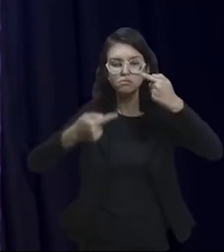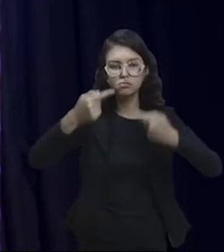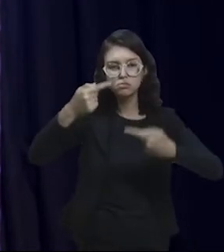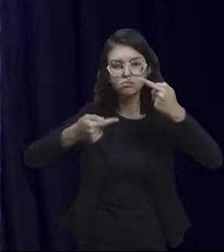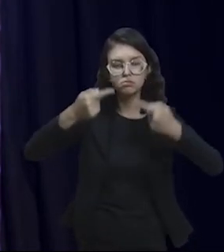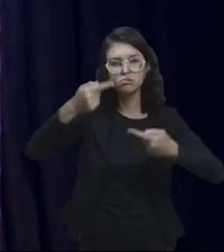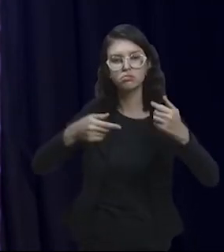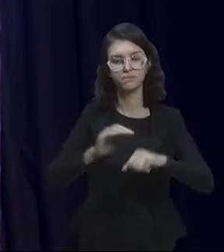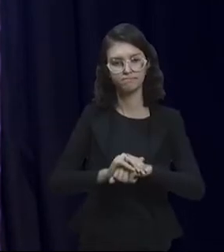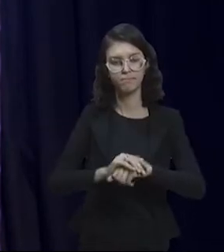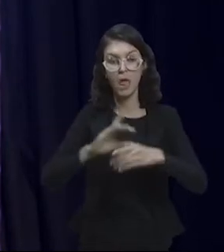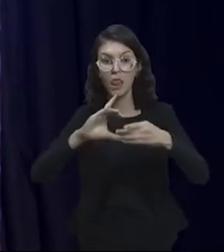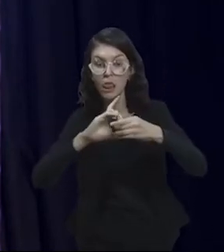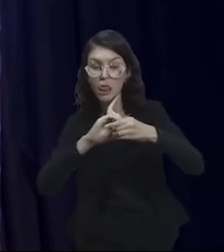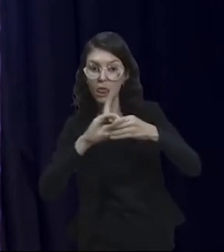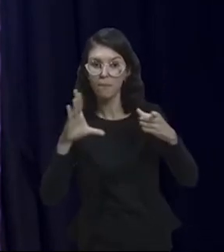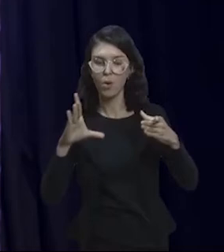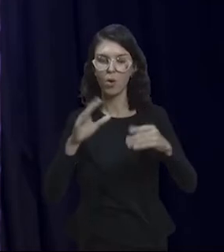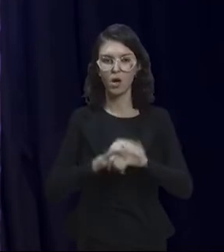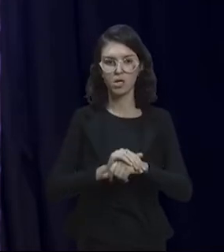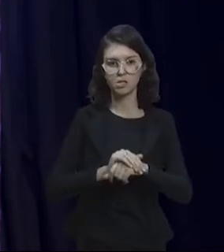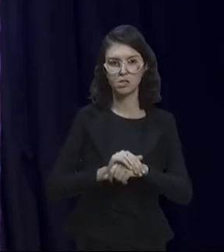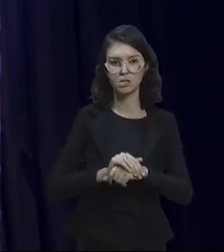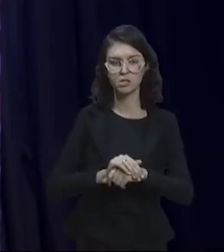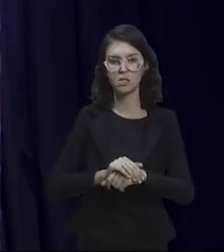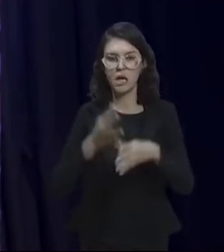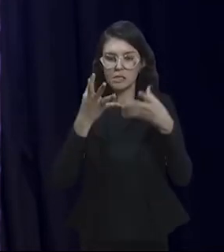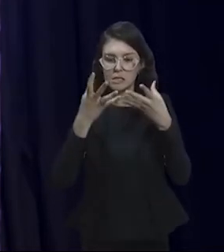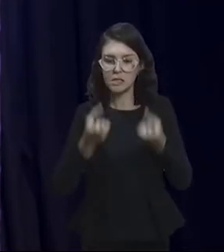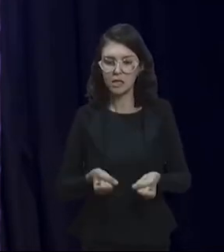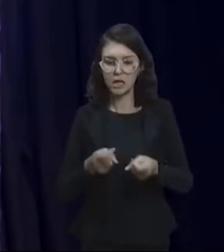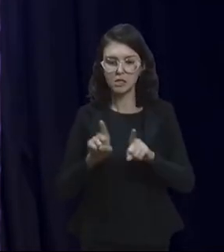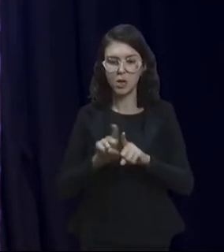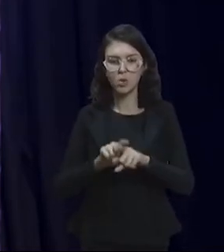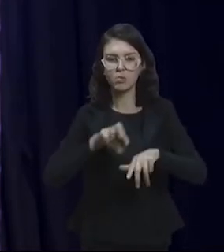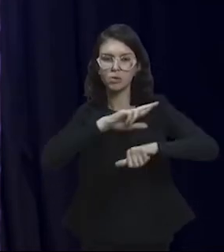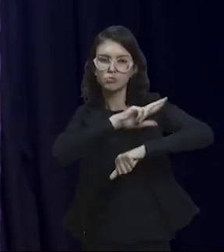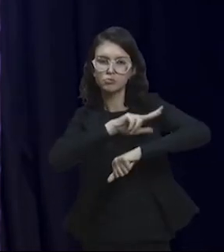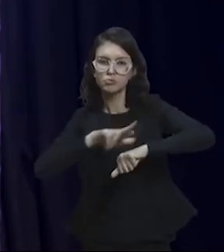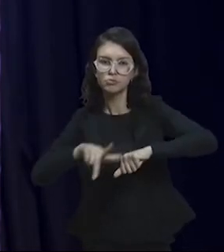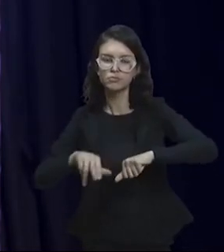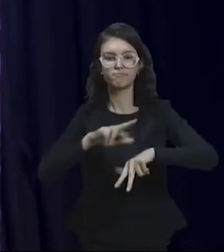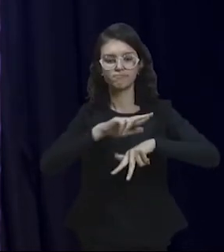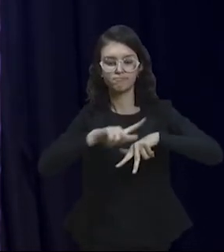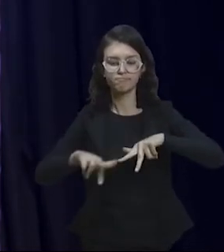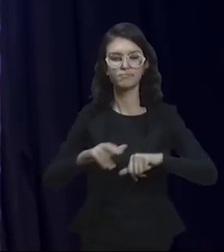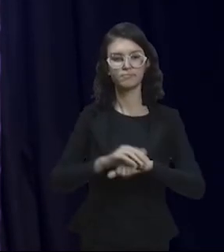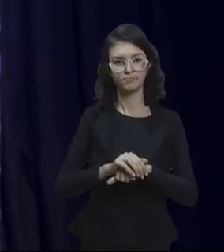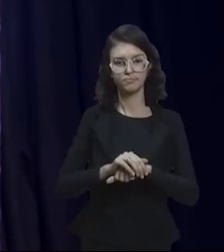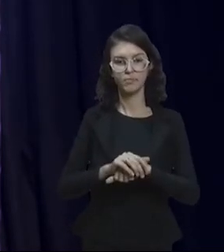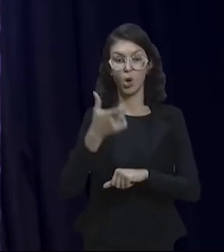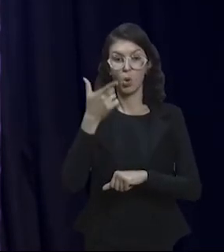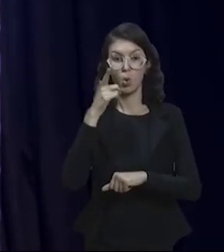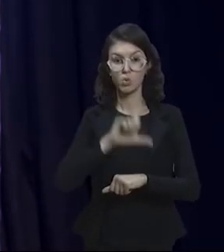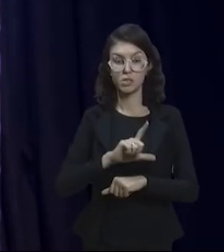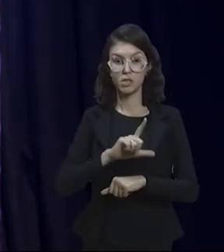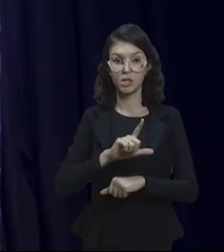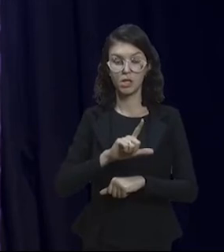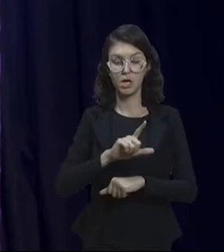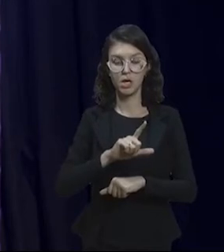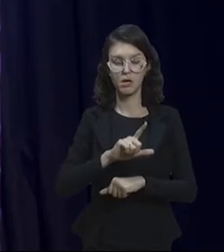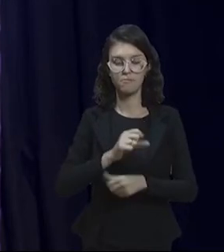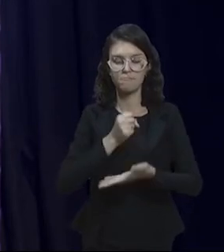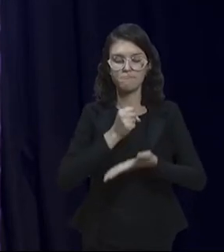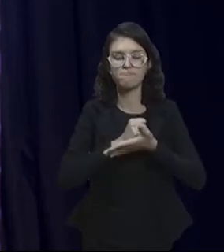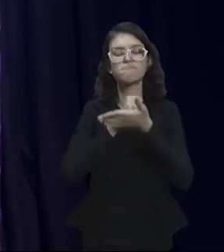É a democracia, a tolerância, a diversidade e o diálogo que nos vai fazer